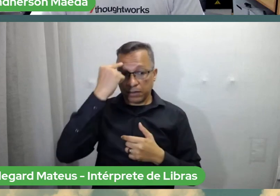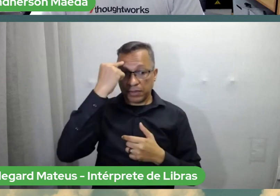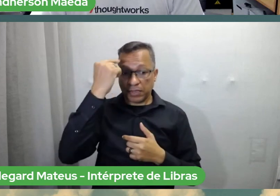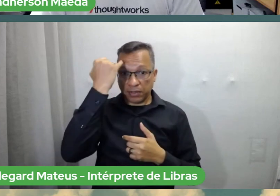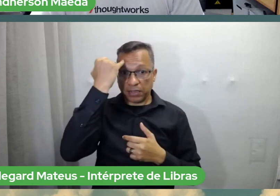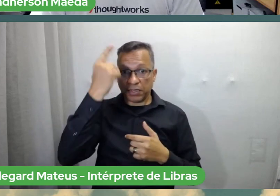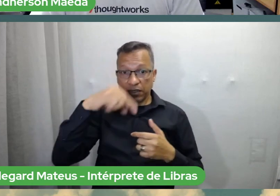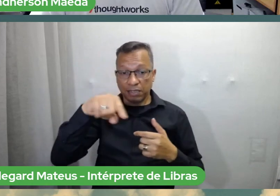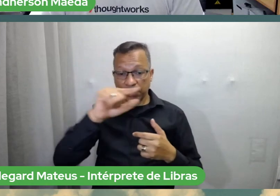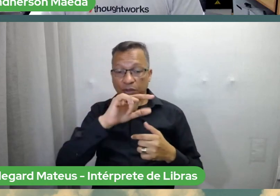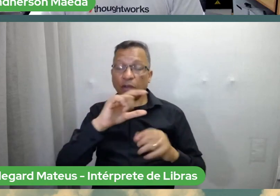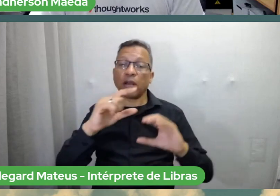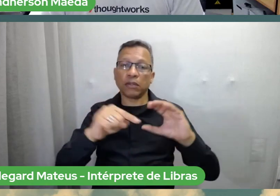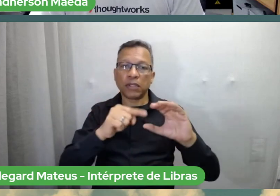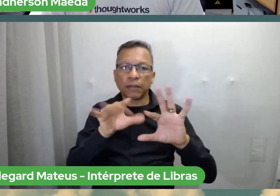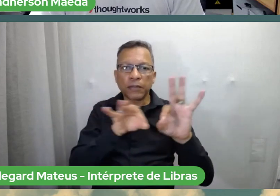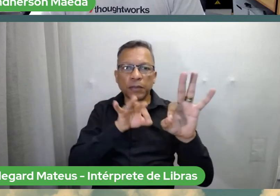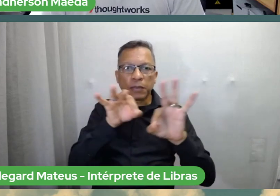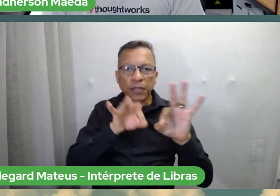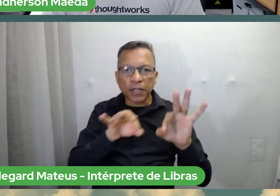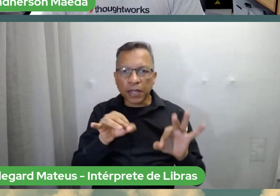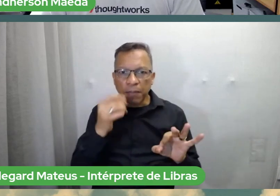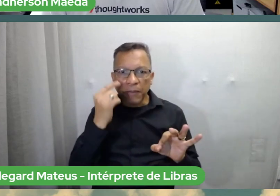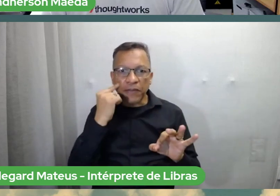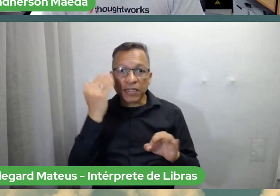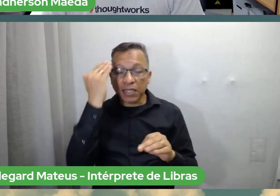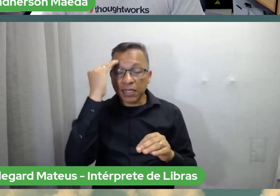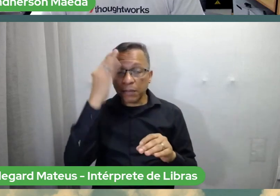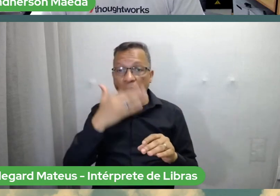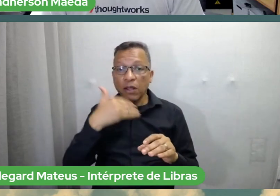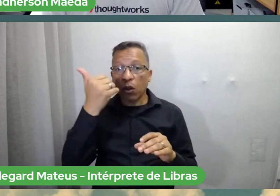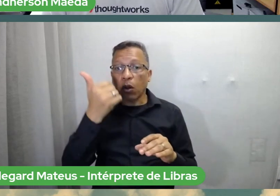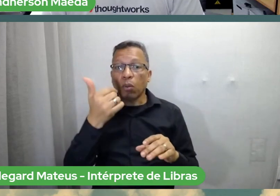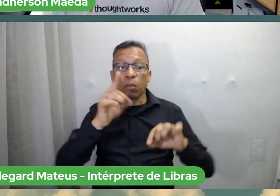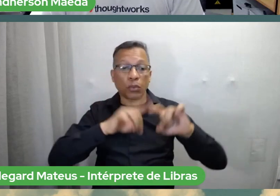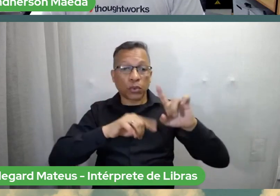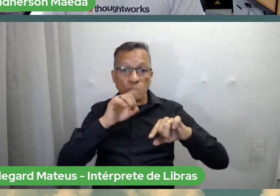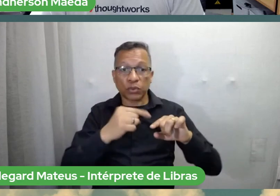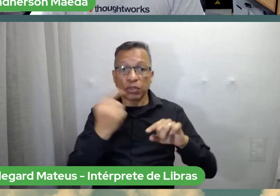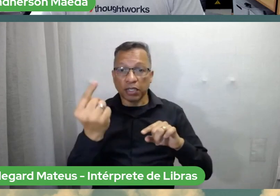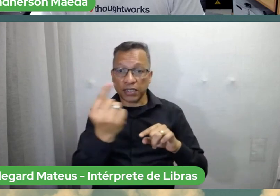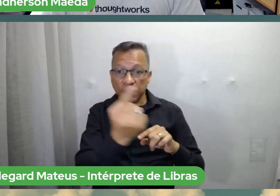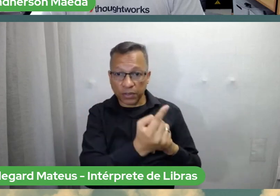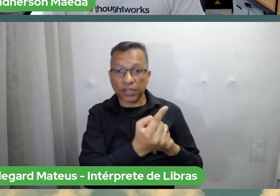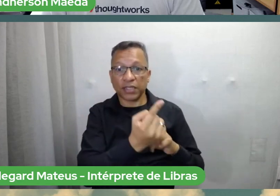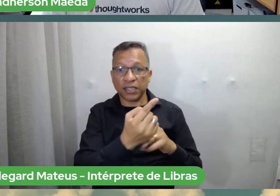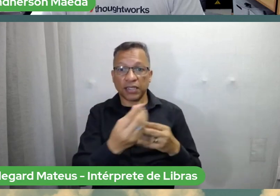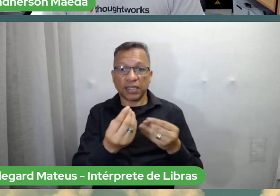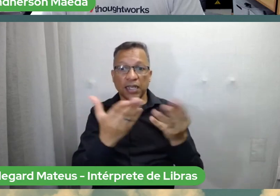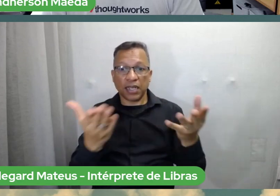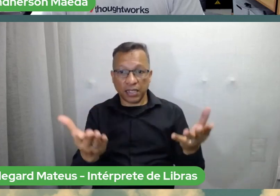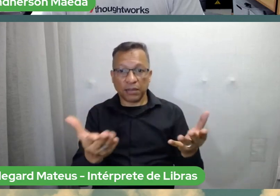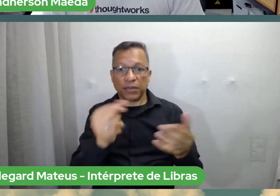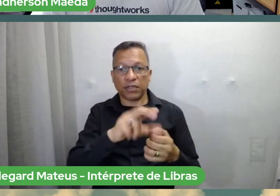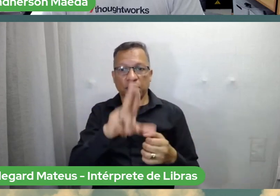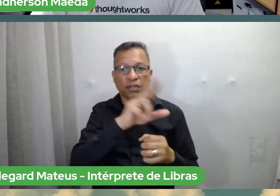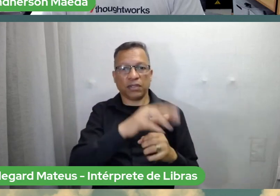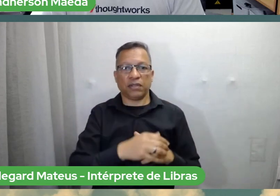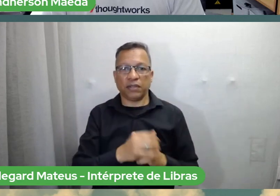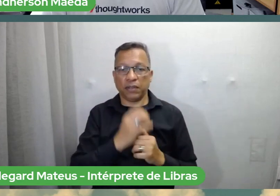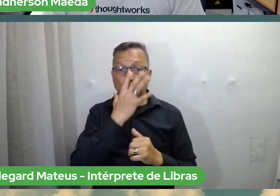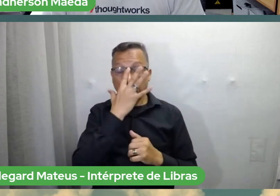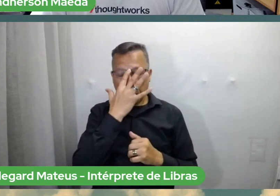para entender melhor cada produto que vai estar disponível em cada domínio.